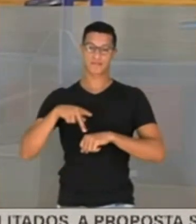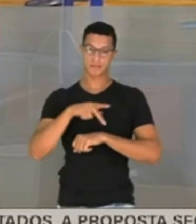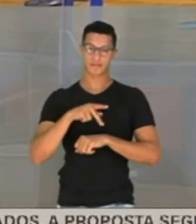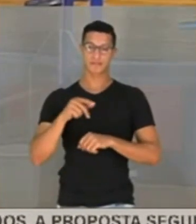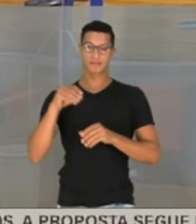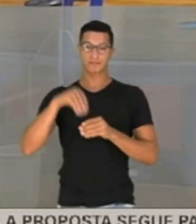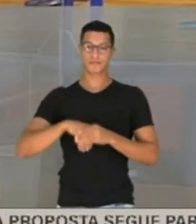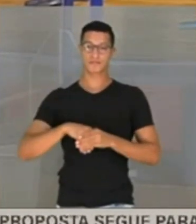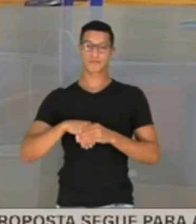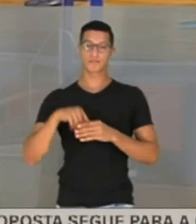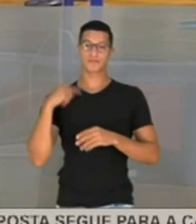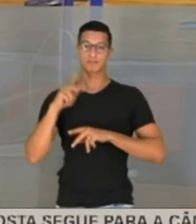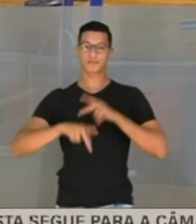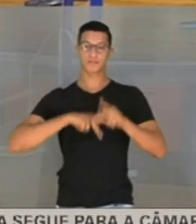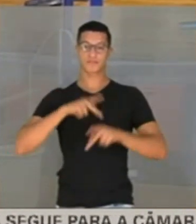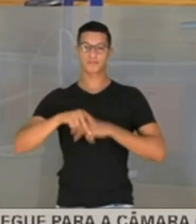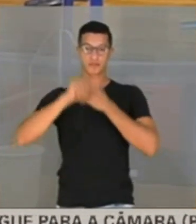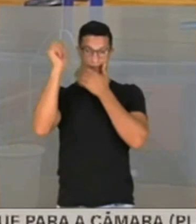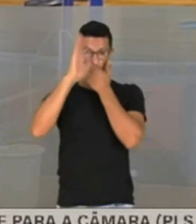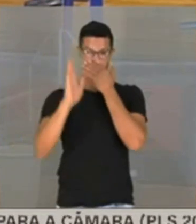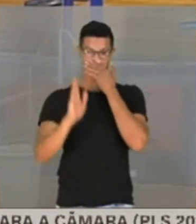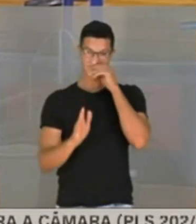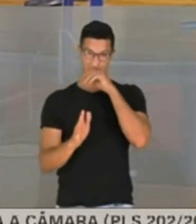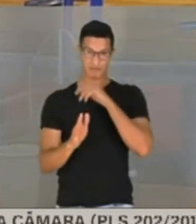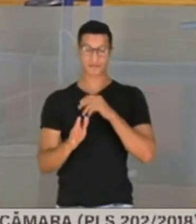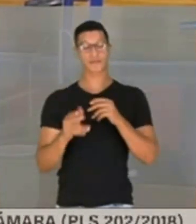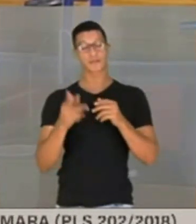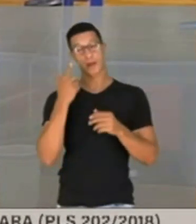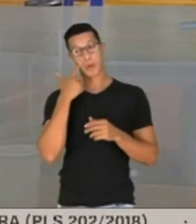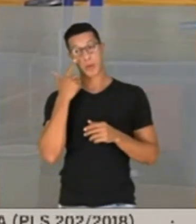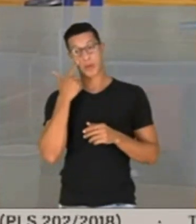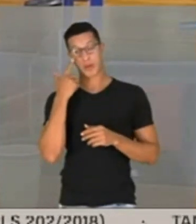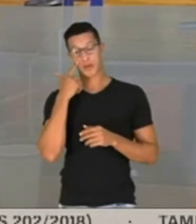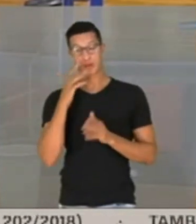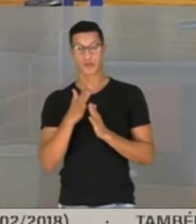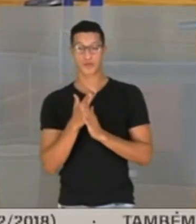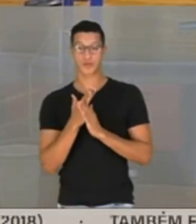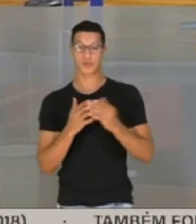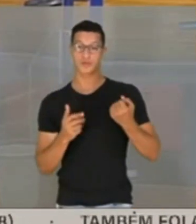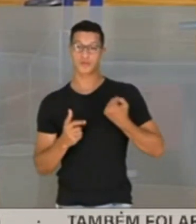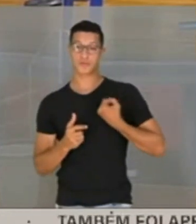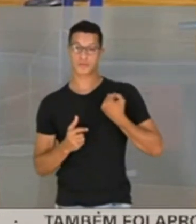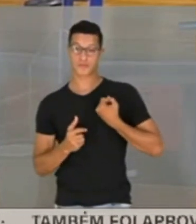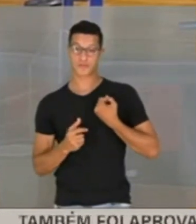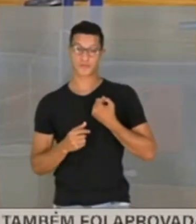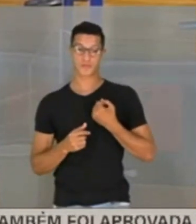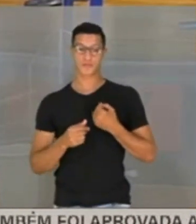no âmago do povo brasileiro? Olha só os números.